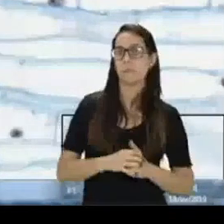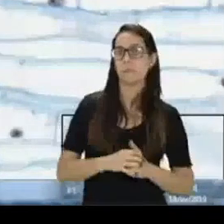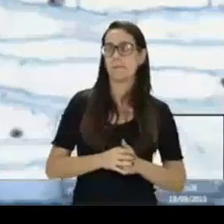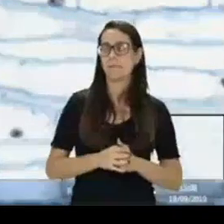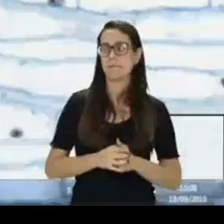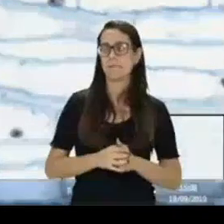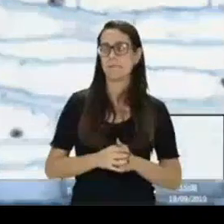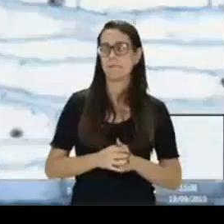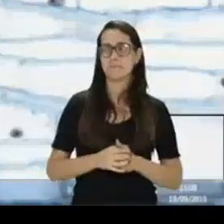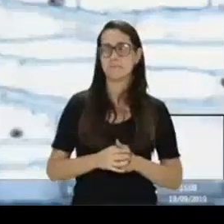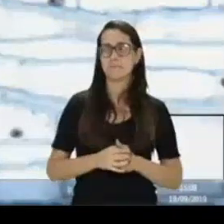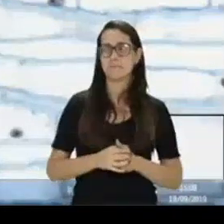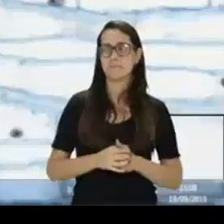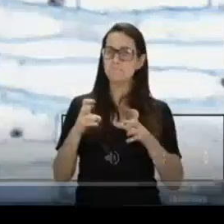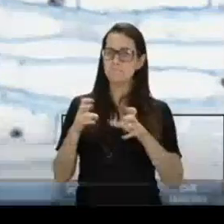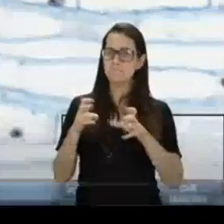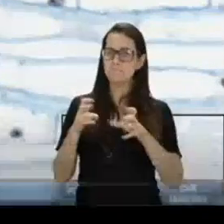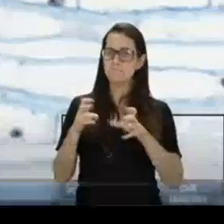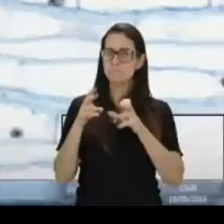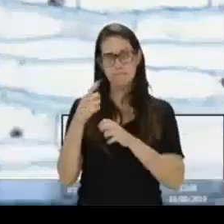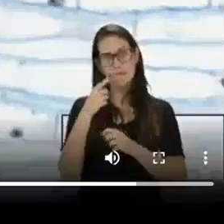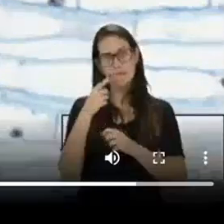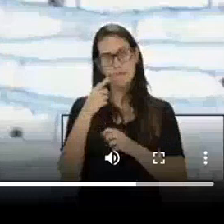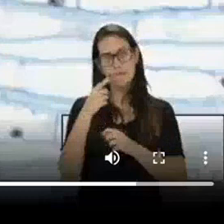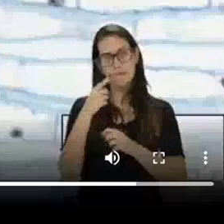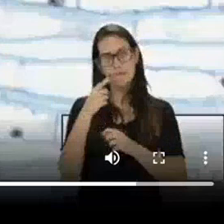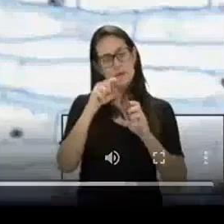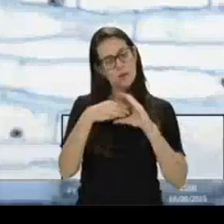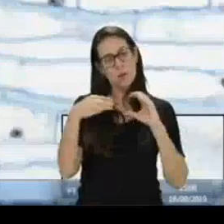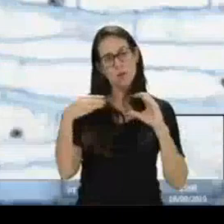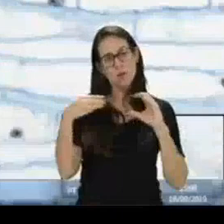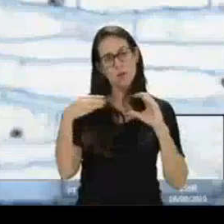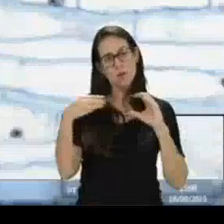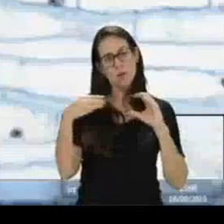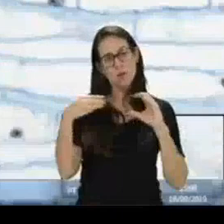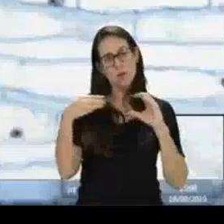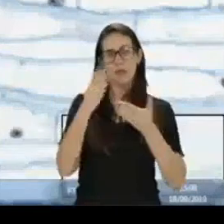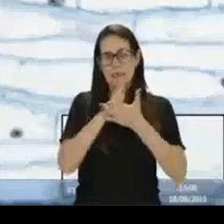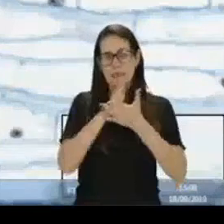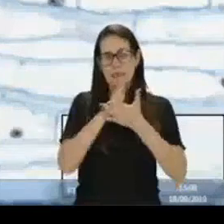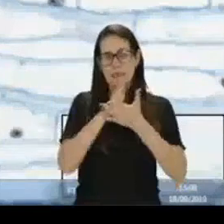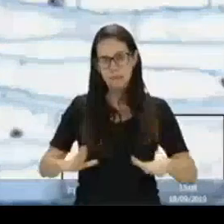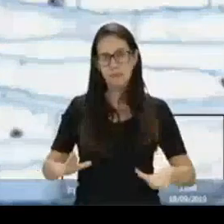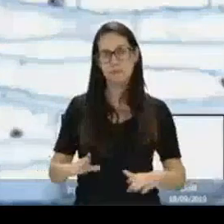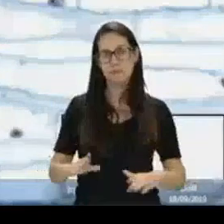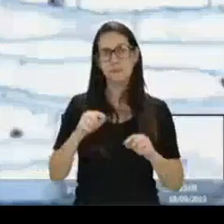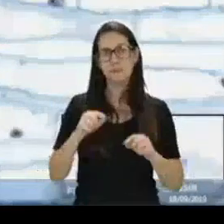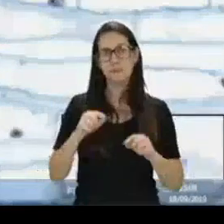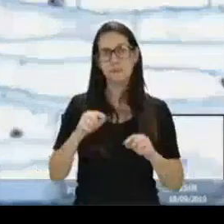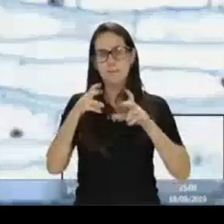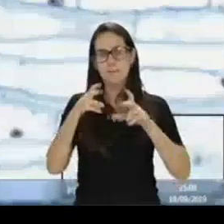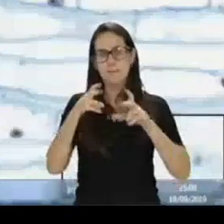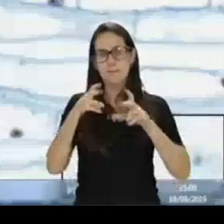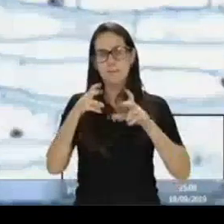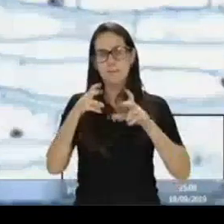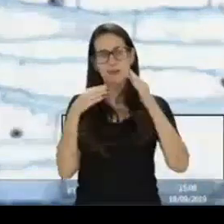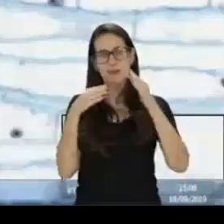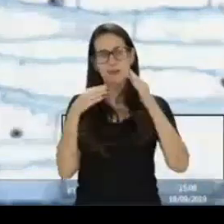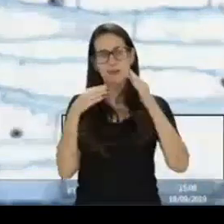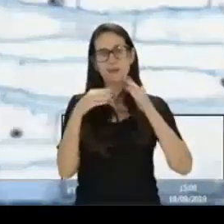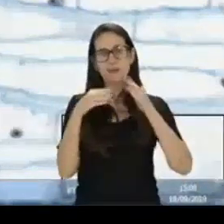um vacúolo. Então, se nós observarmos aqui, olha só, isso daqui é uma célula que foi rompida, então eu não tenho, olha só, mais a delimitação,